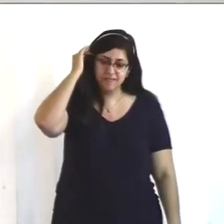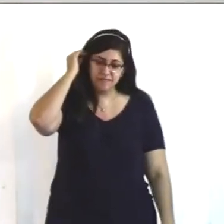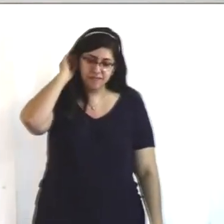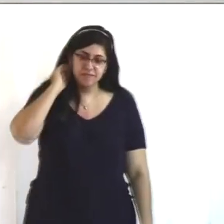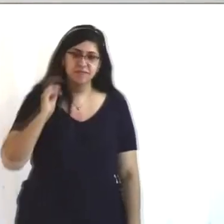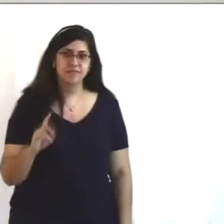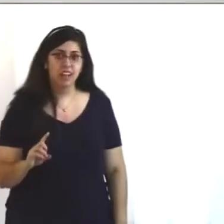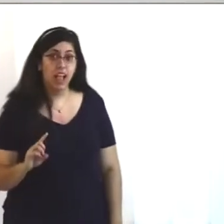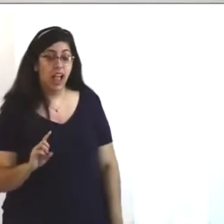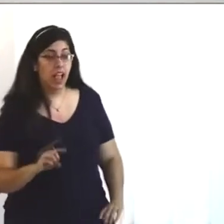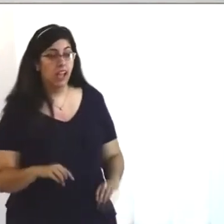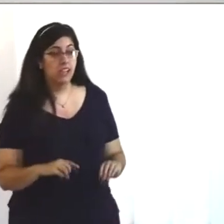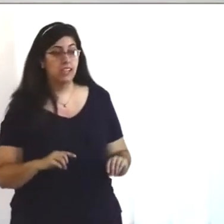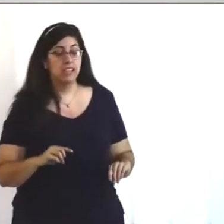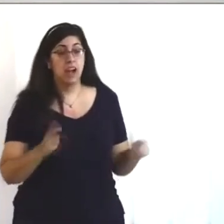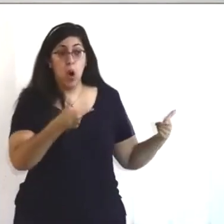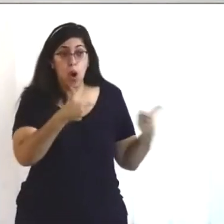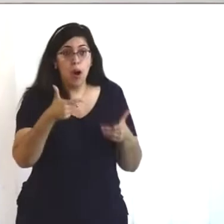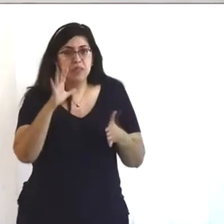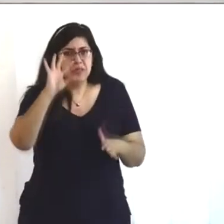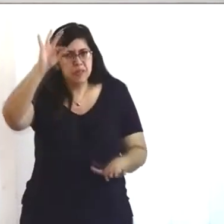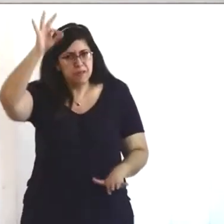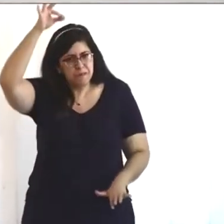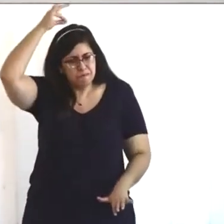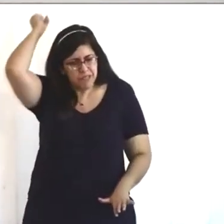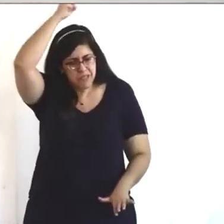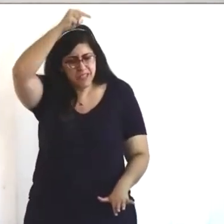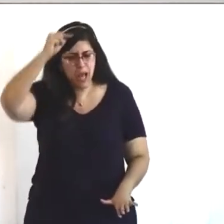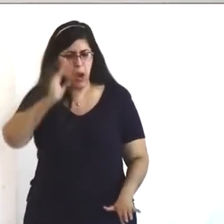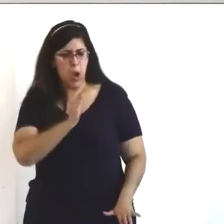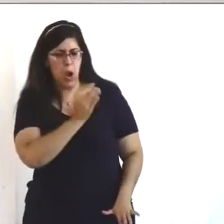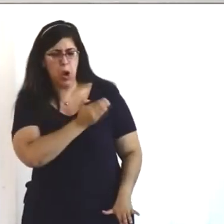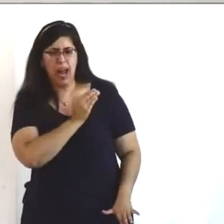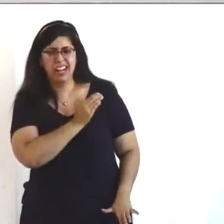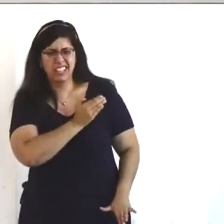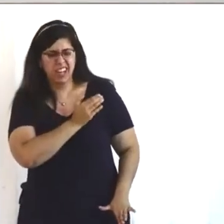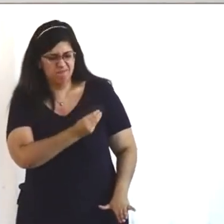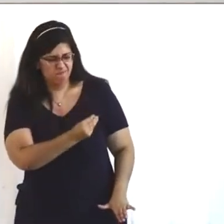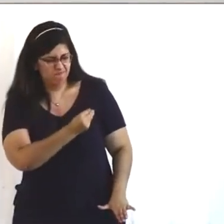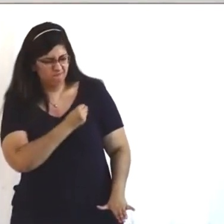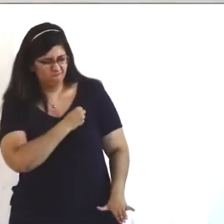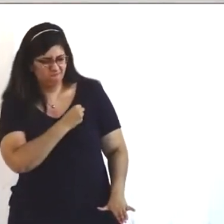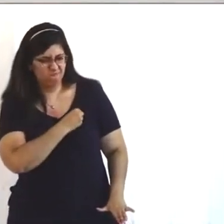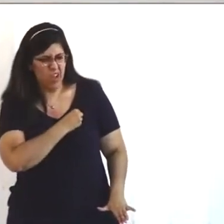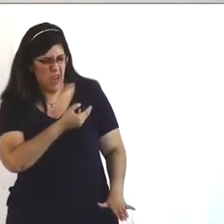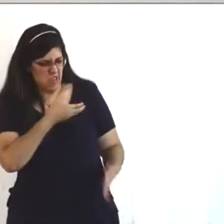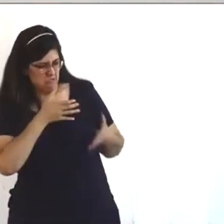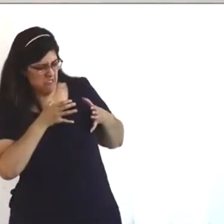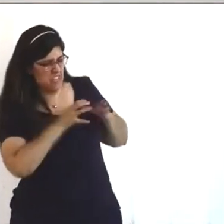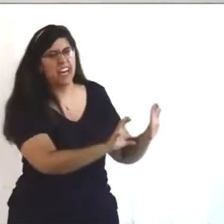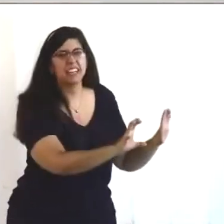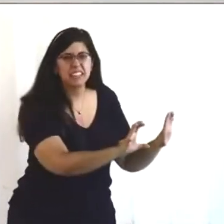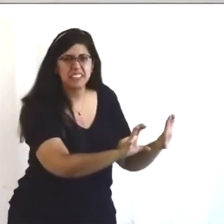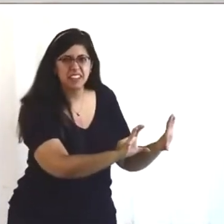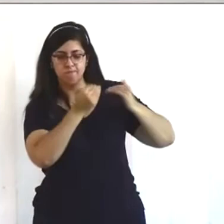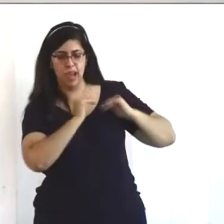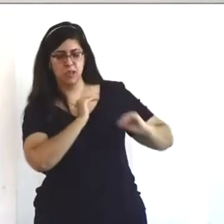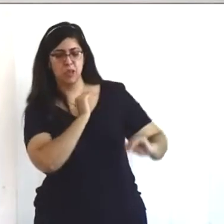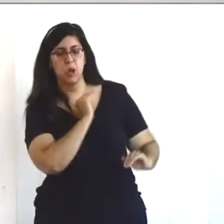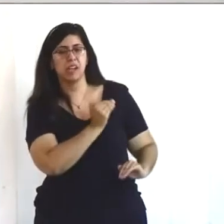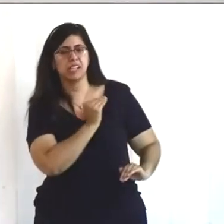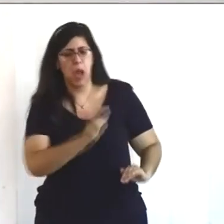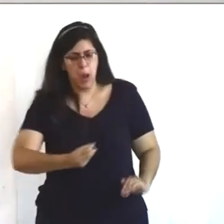das Escrituras era embaçado aos seus ouvidos, como esta Bíblia que está no nosso flyer.